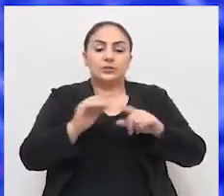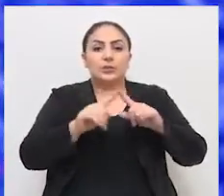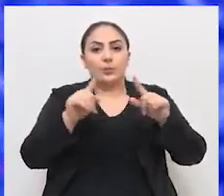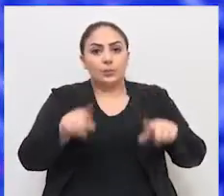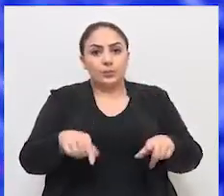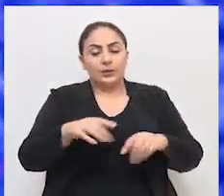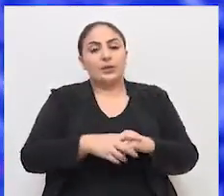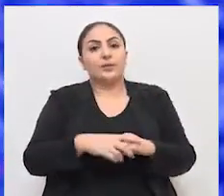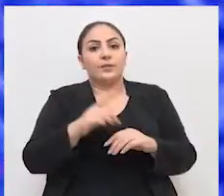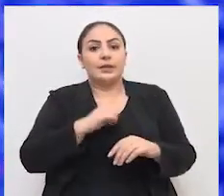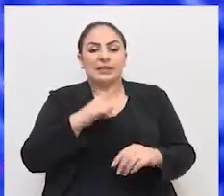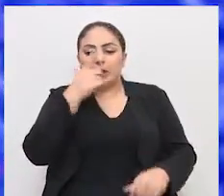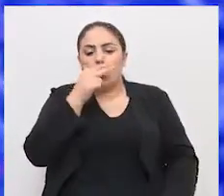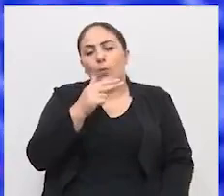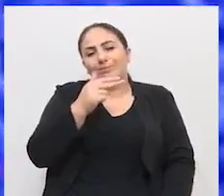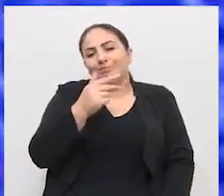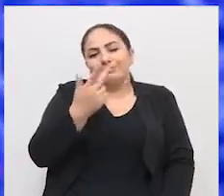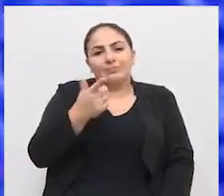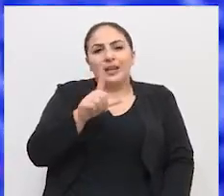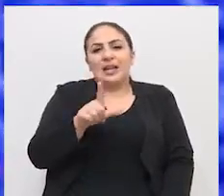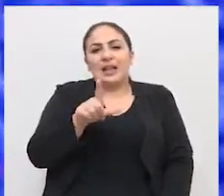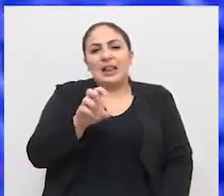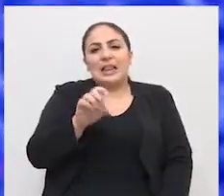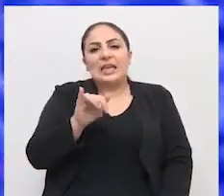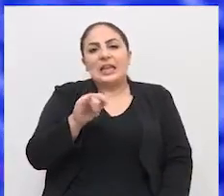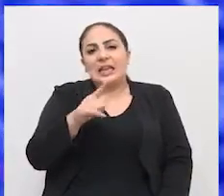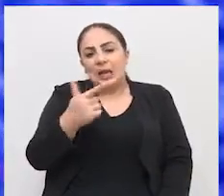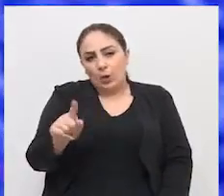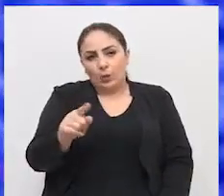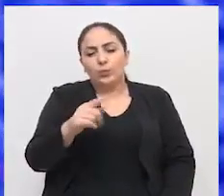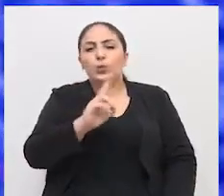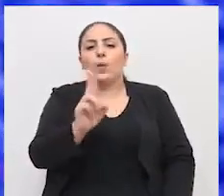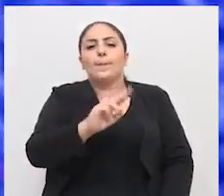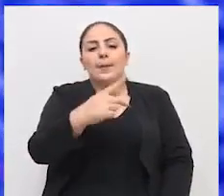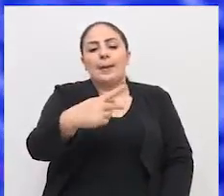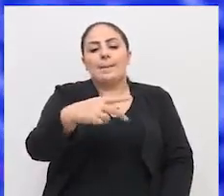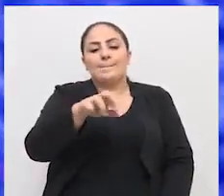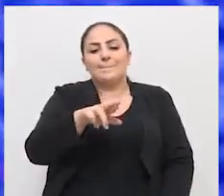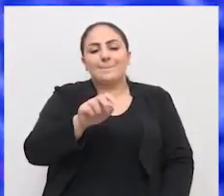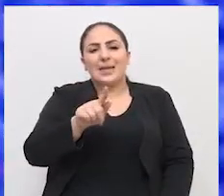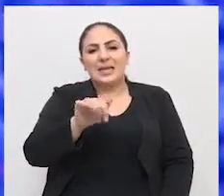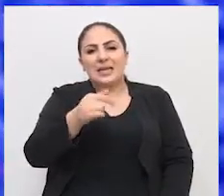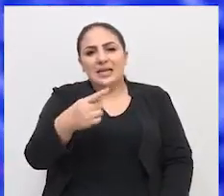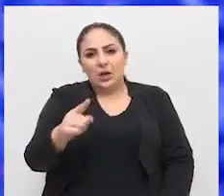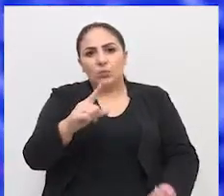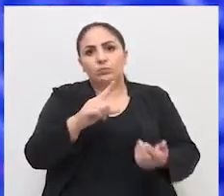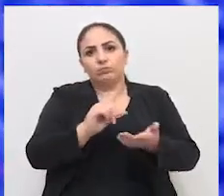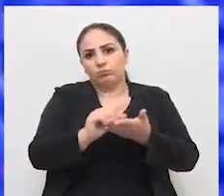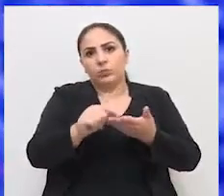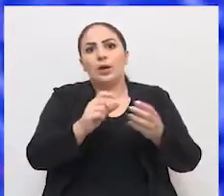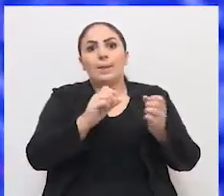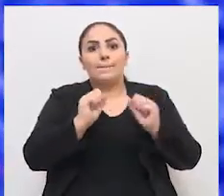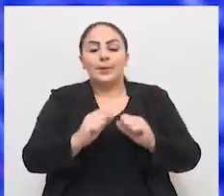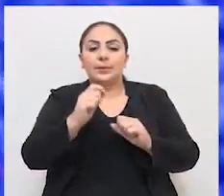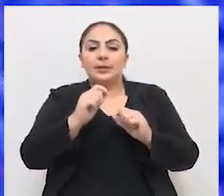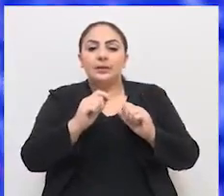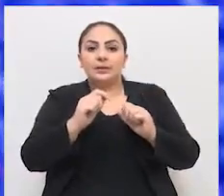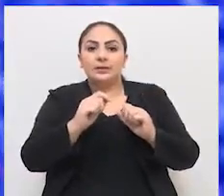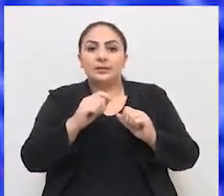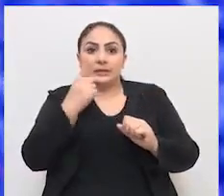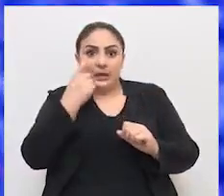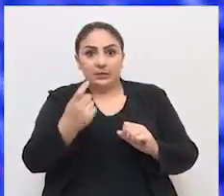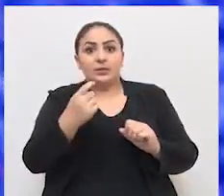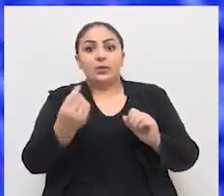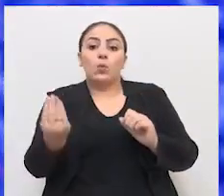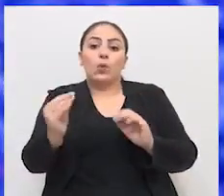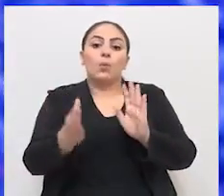pública. Será então um leilão, né, um pregão eletrônico, onde as pessoas interessadas vão